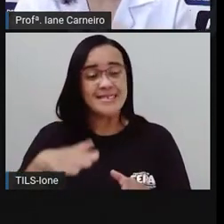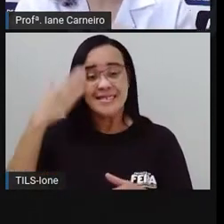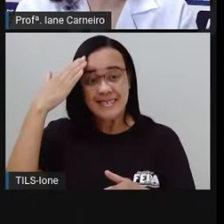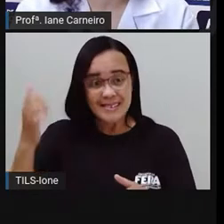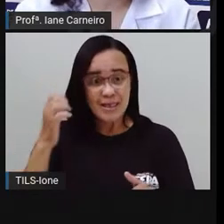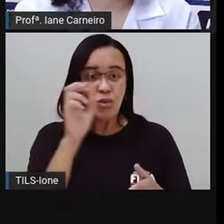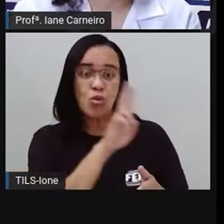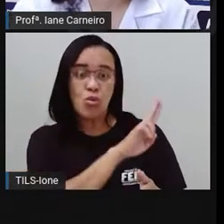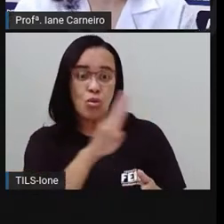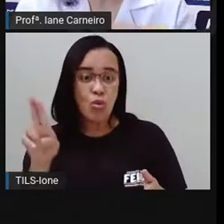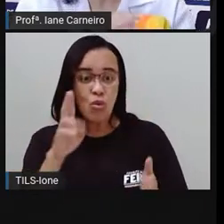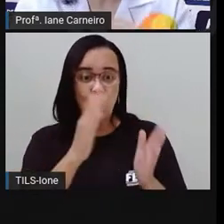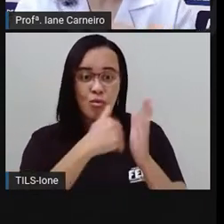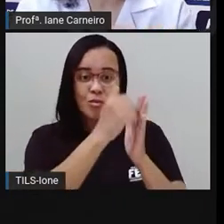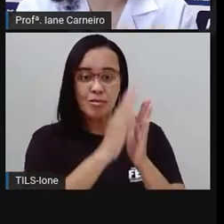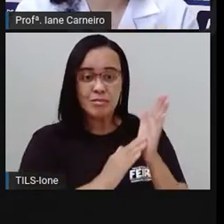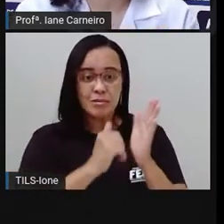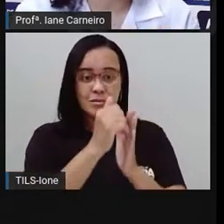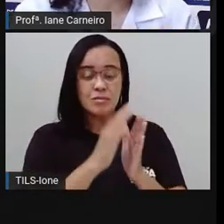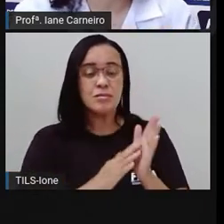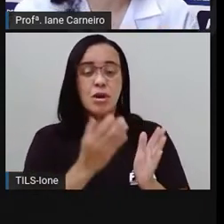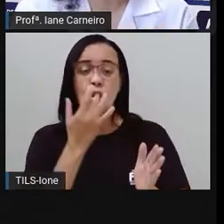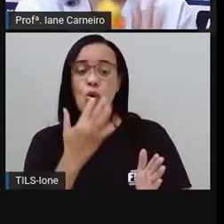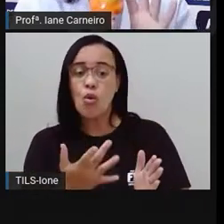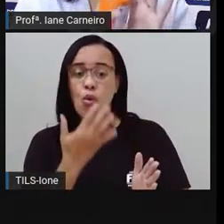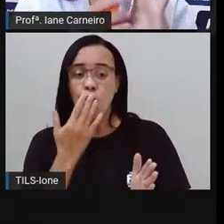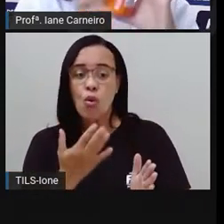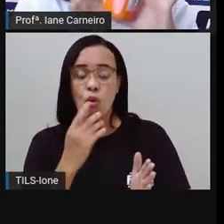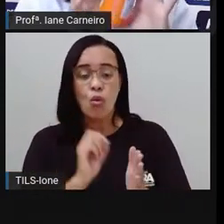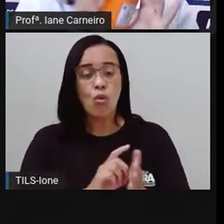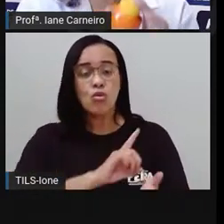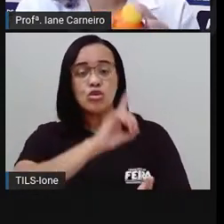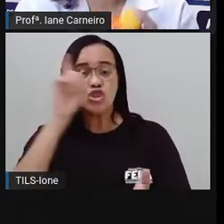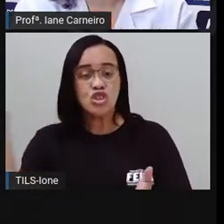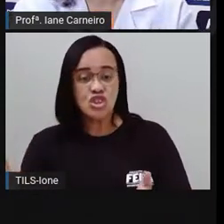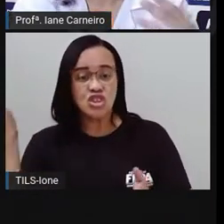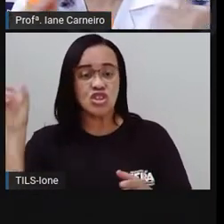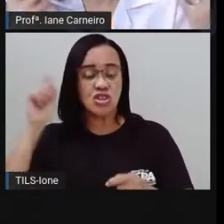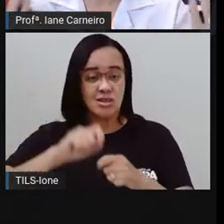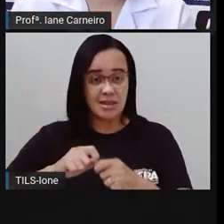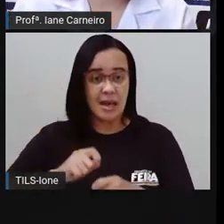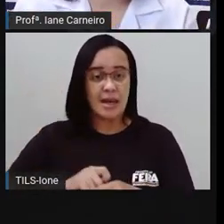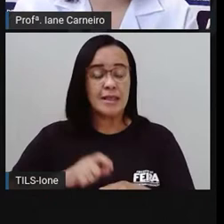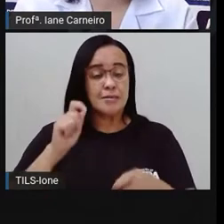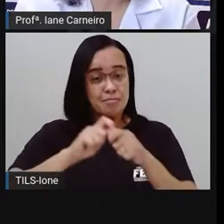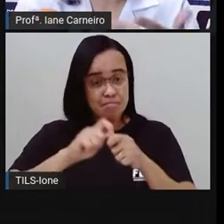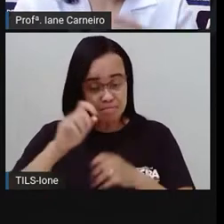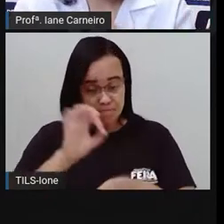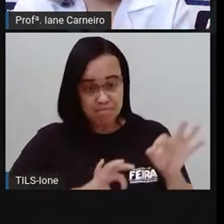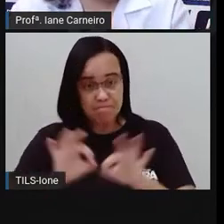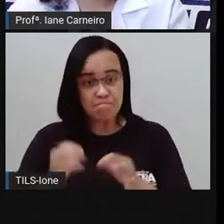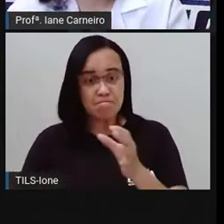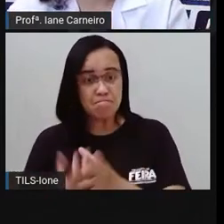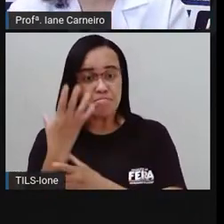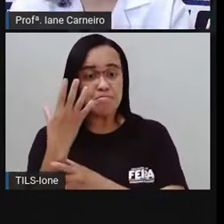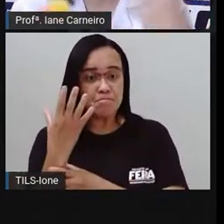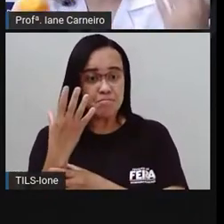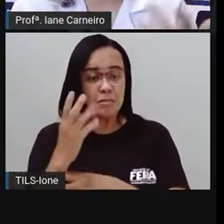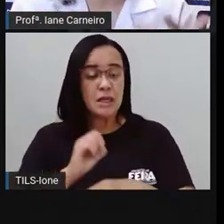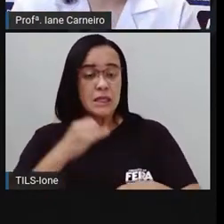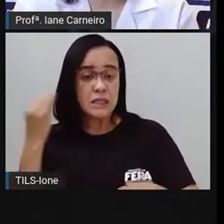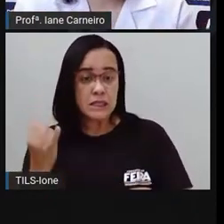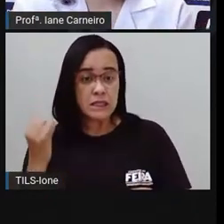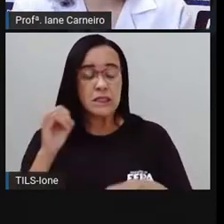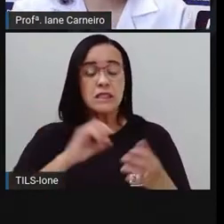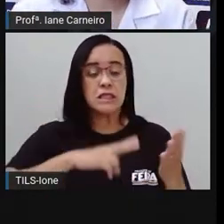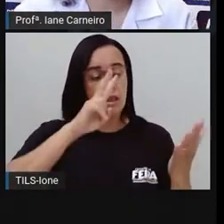tinta, qual é o nome da cor, qual é a data da validade. Então isso tudo vai estar aqui no rótulo. E quando eu sei ler, eu sei me